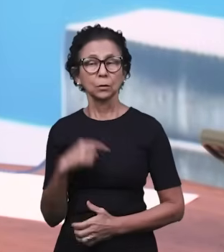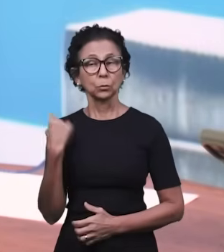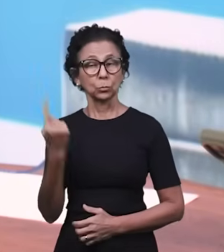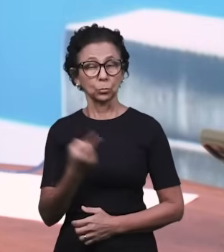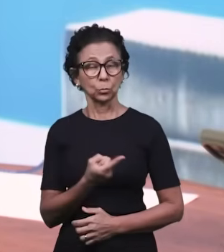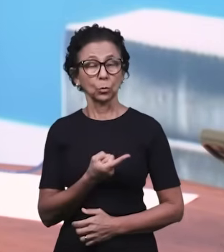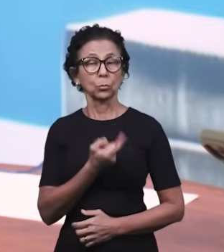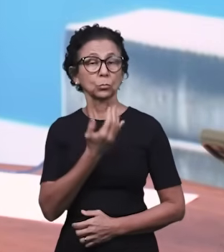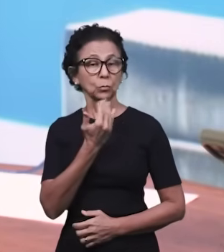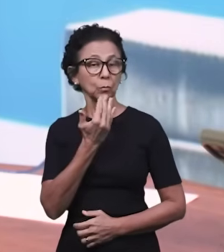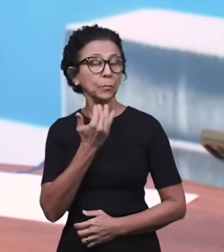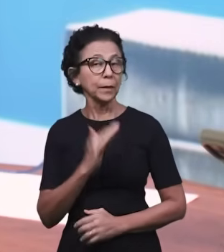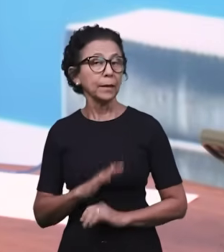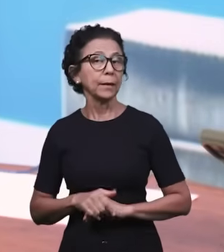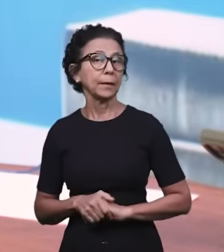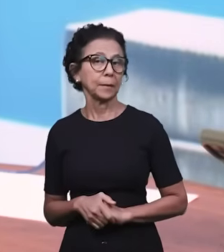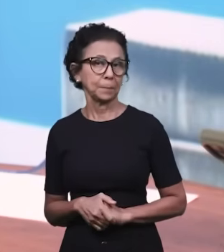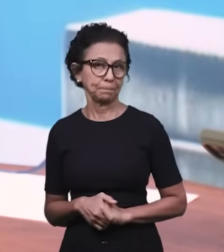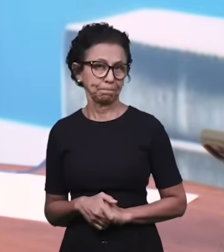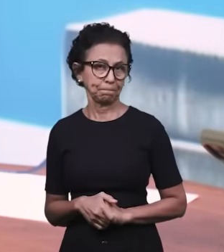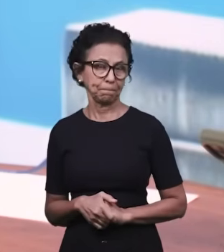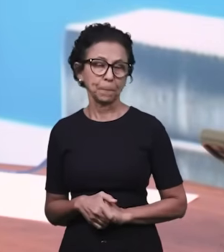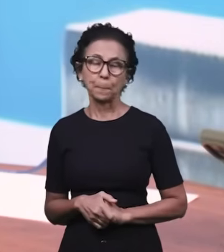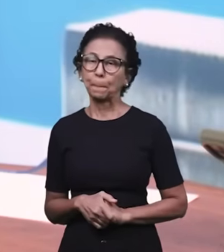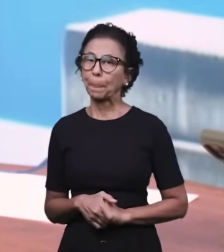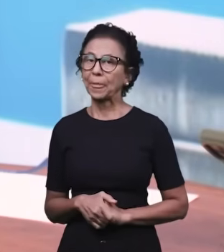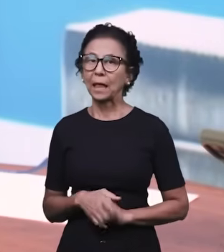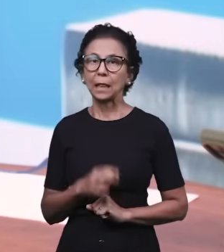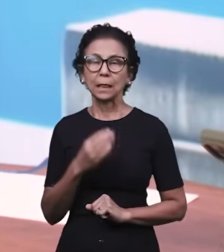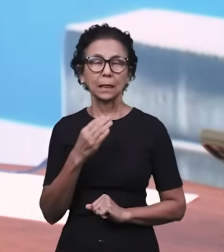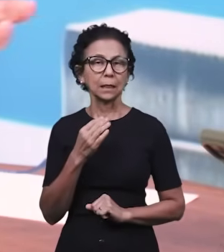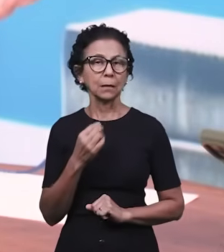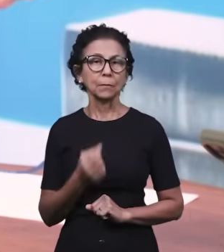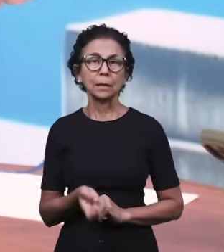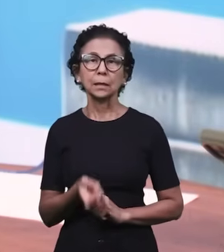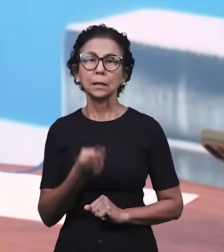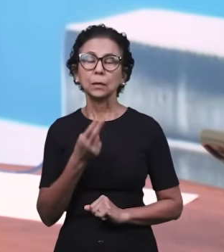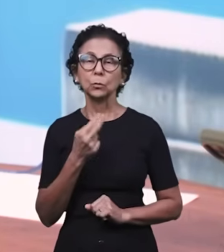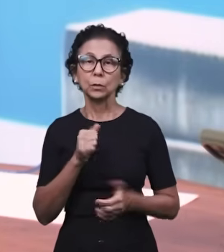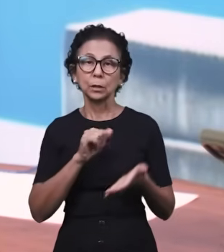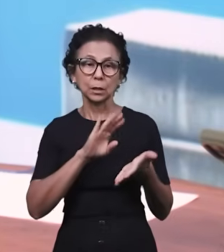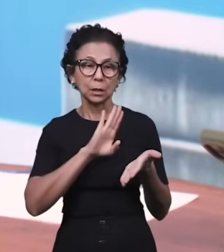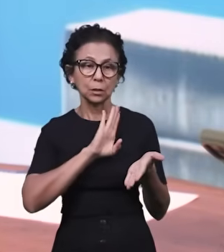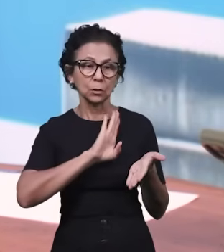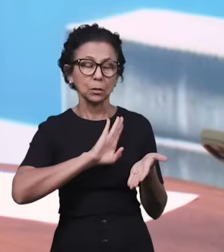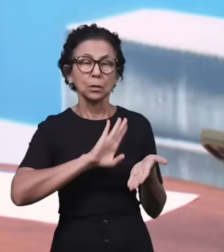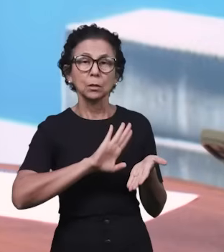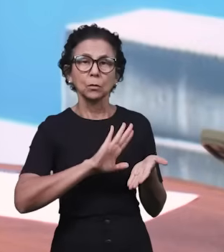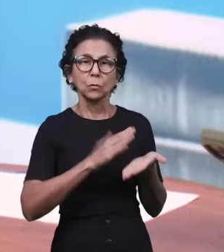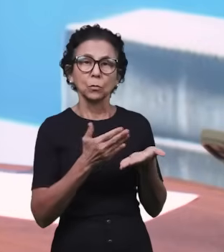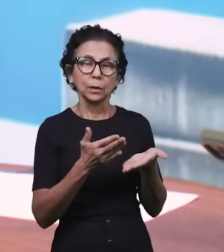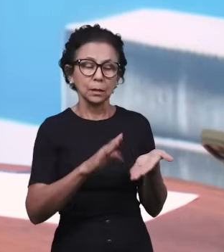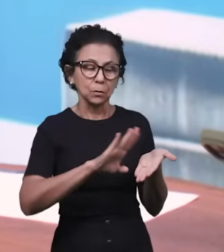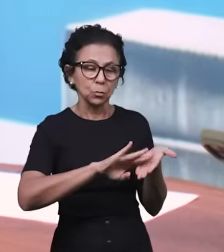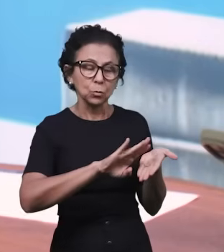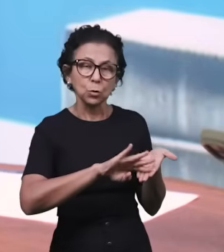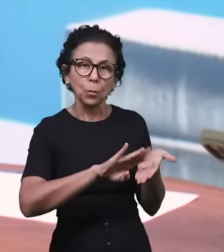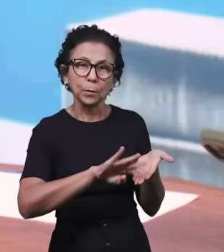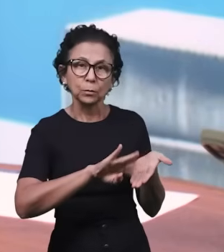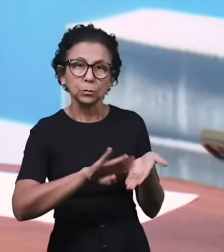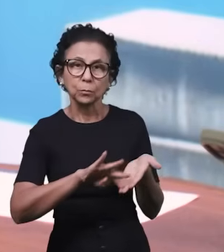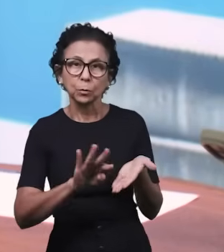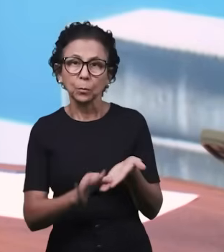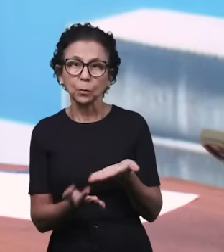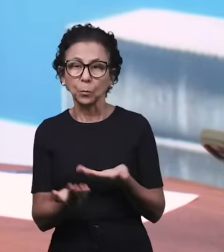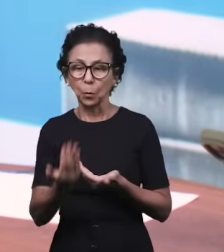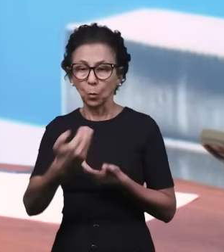outra coisa, não fosse desperdiçado também, porque eles recolheram os cestos daquilo que não foi comido. Então,